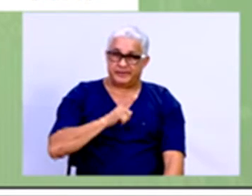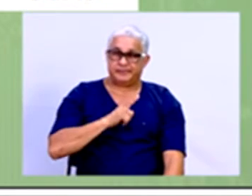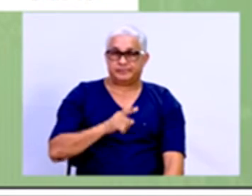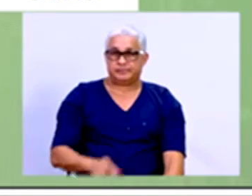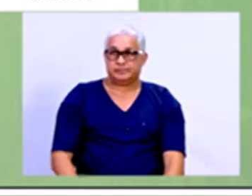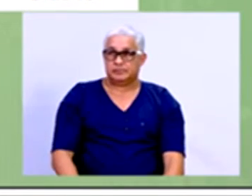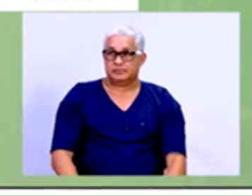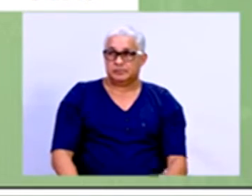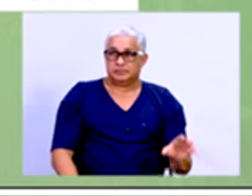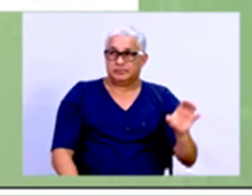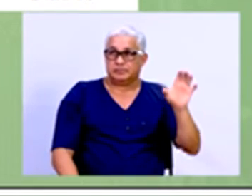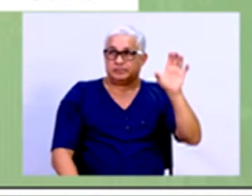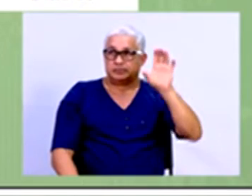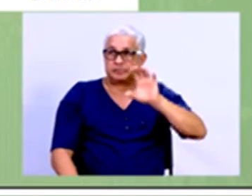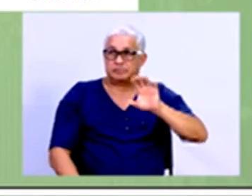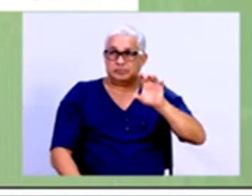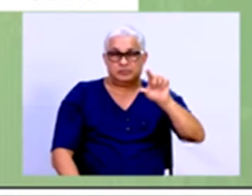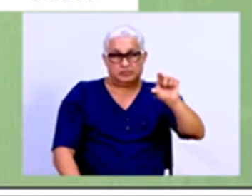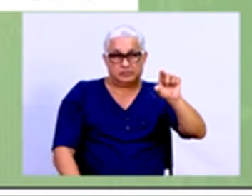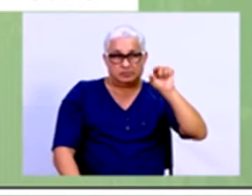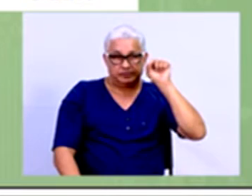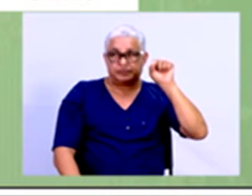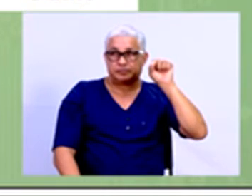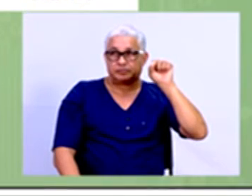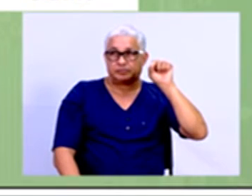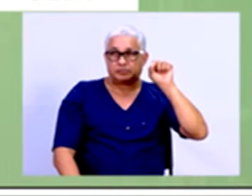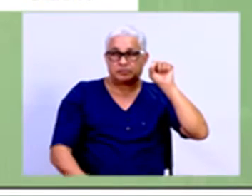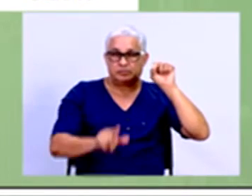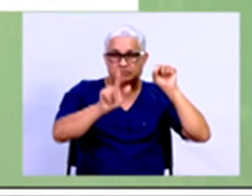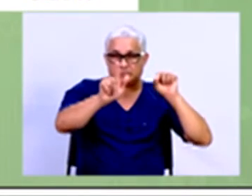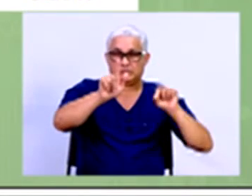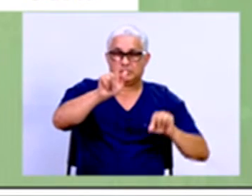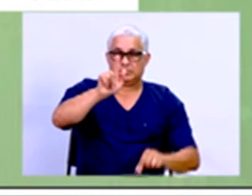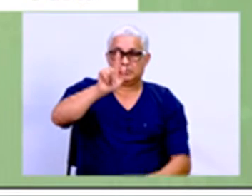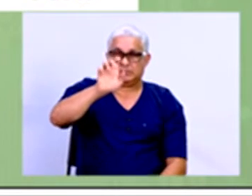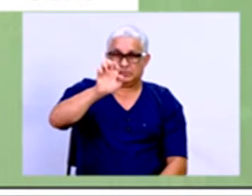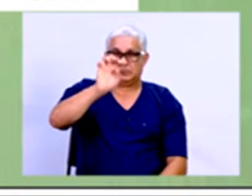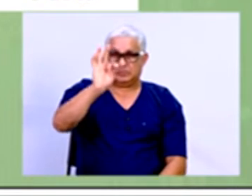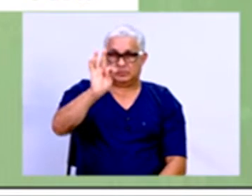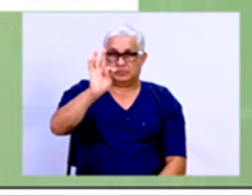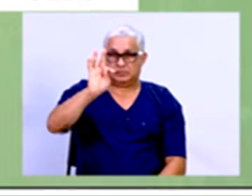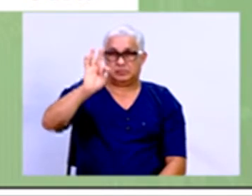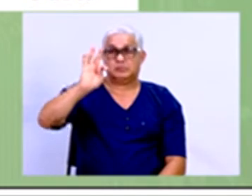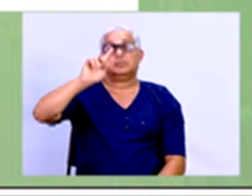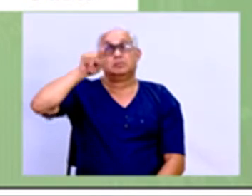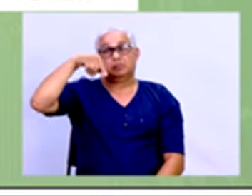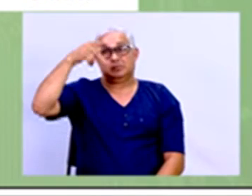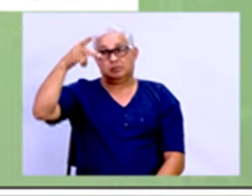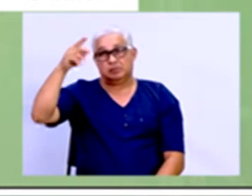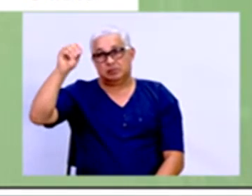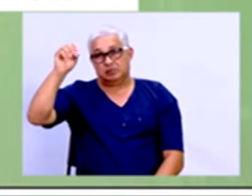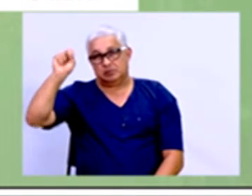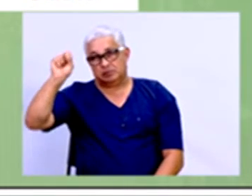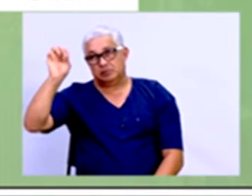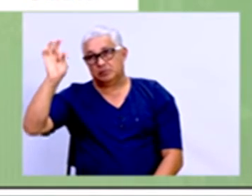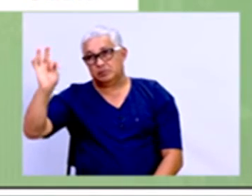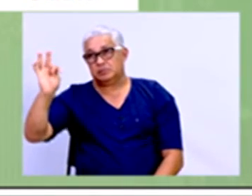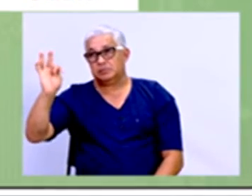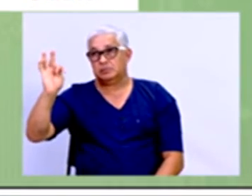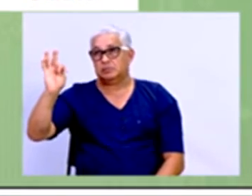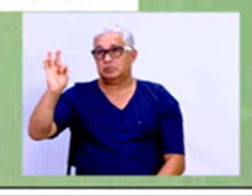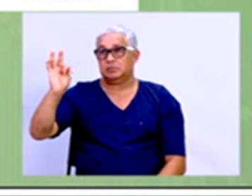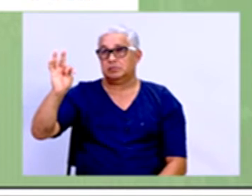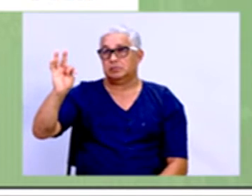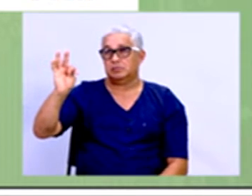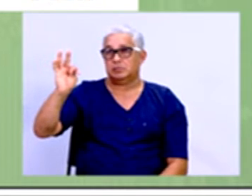uma seleção da informação, que geralmente a gente faz via método get, passando via post a informação que a gente, ou via get, ou a informação que a gente